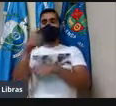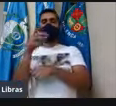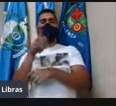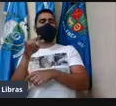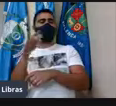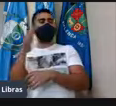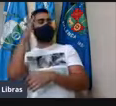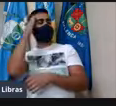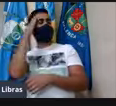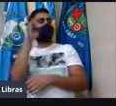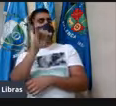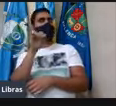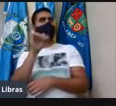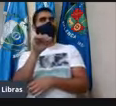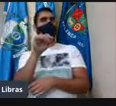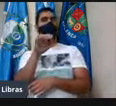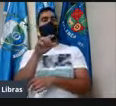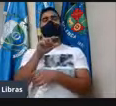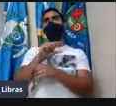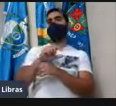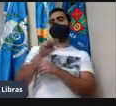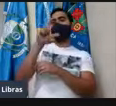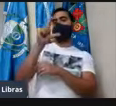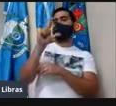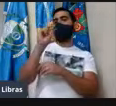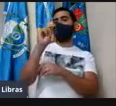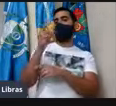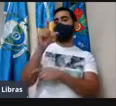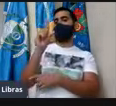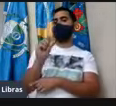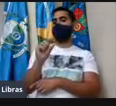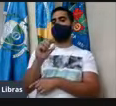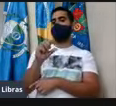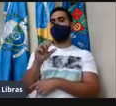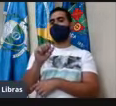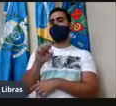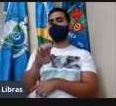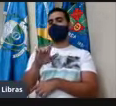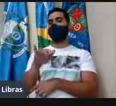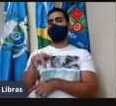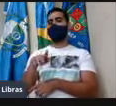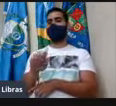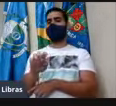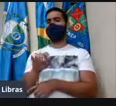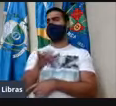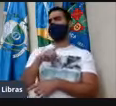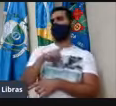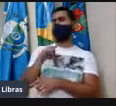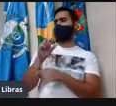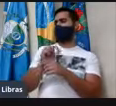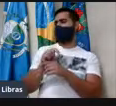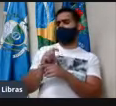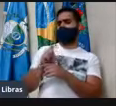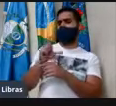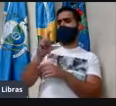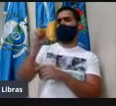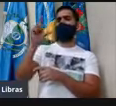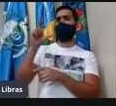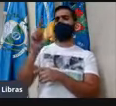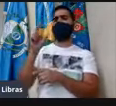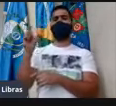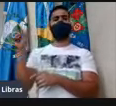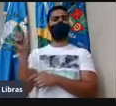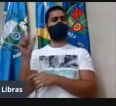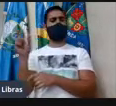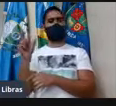taxa Selic sobe ou se reduz. Quando você tem uma Selic muito alta, o crédito